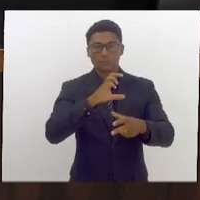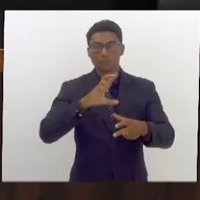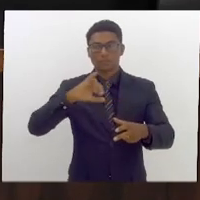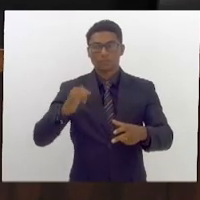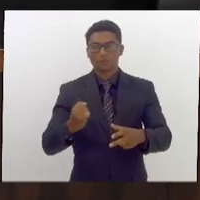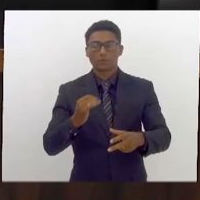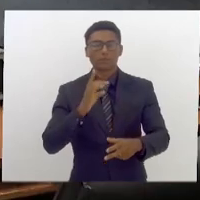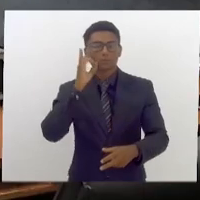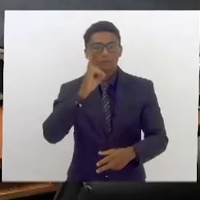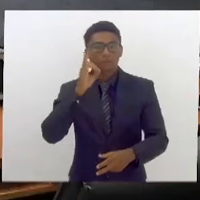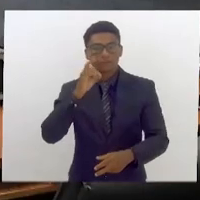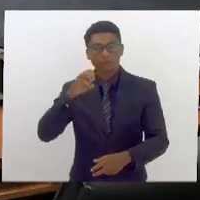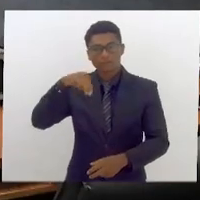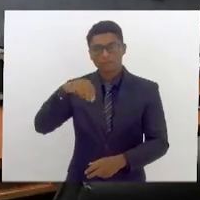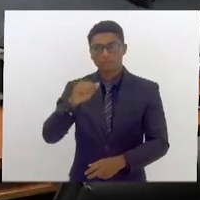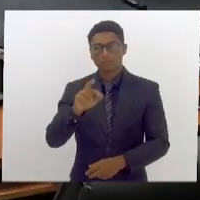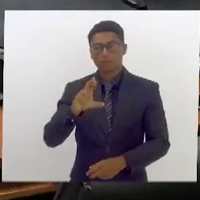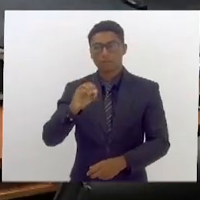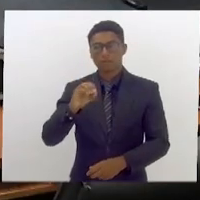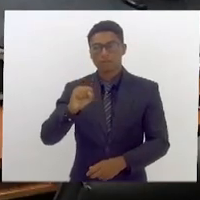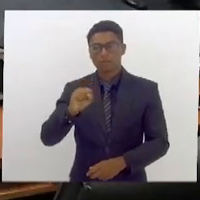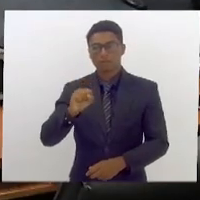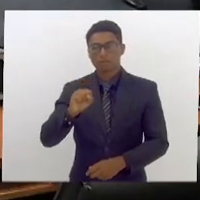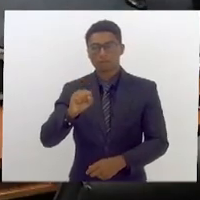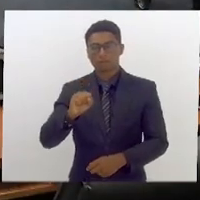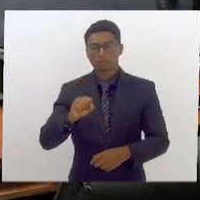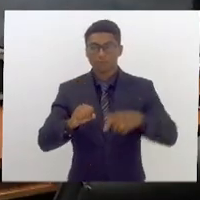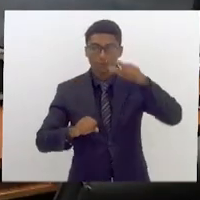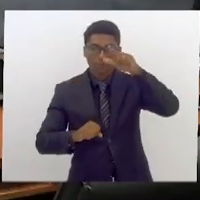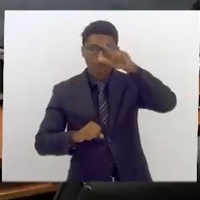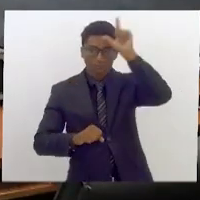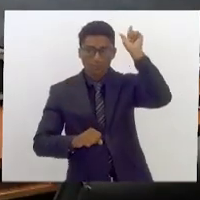Miller. Deputado Luiz Paulo.